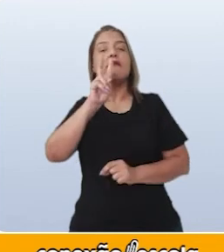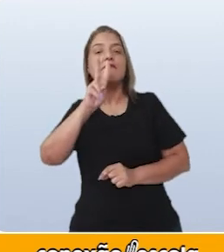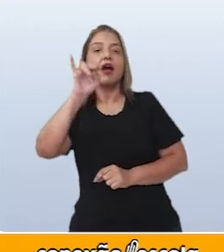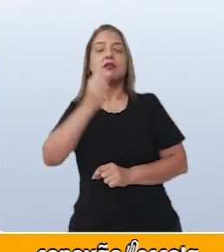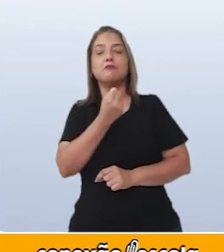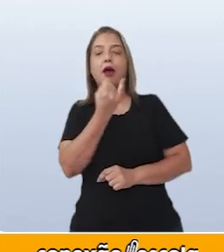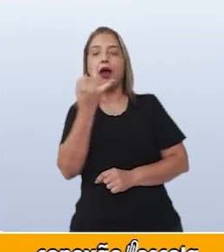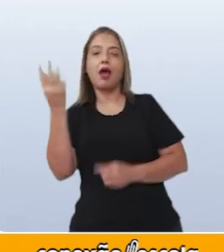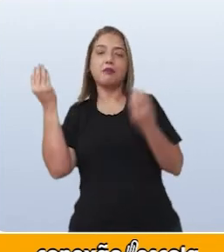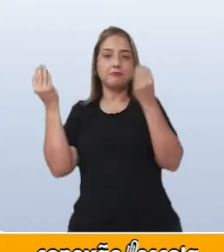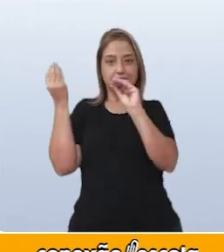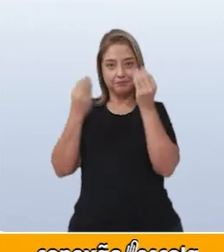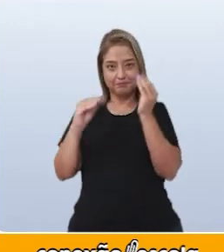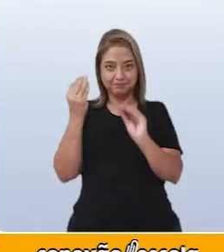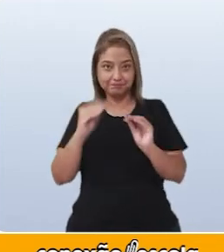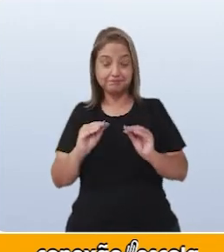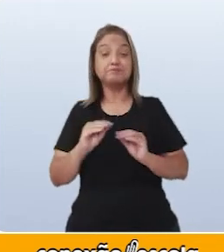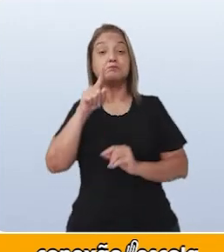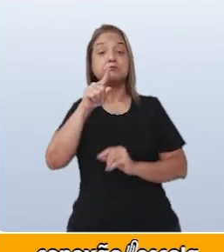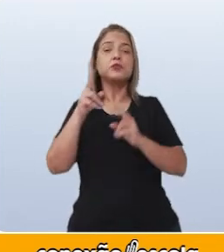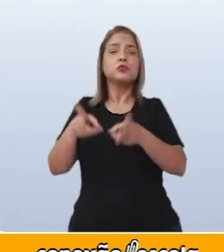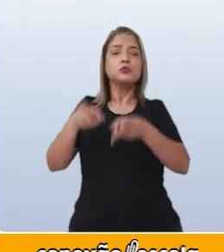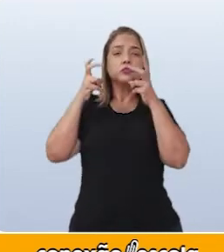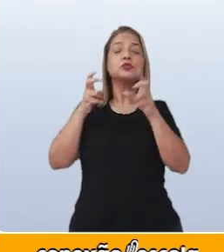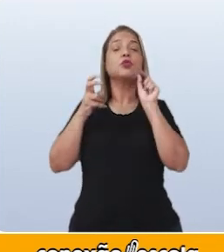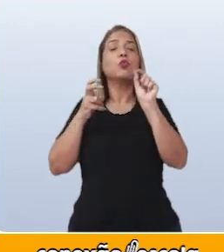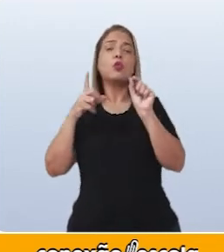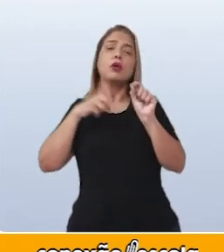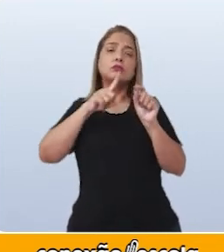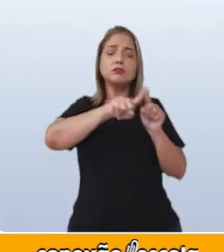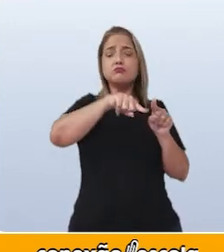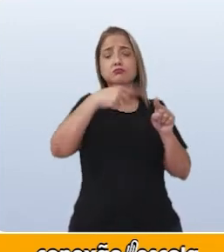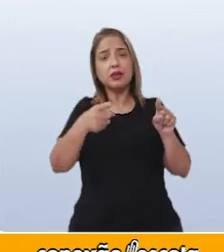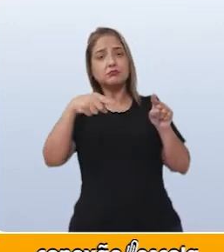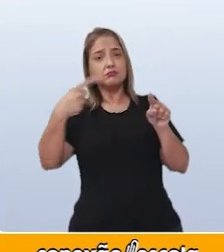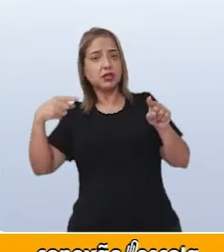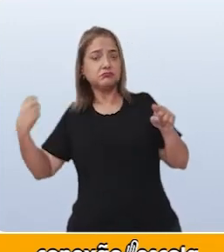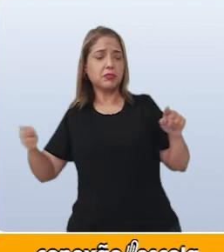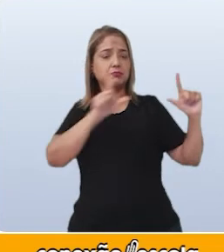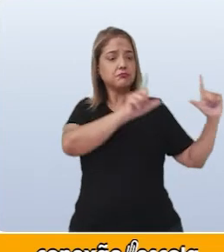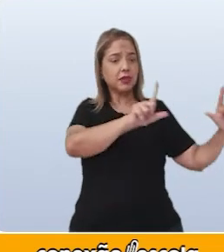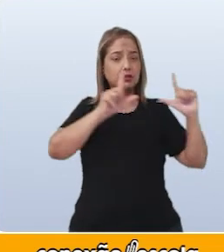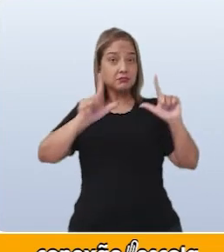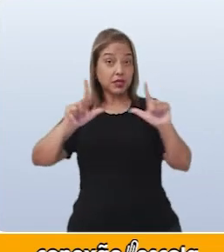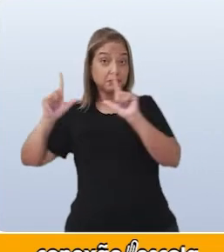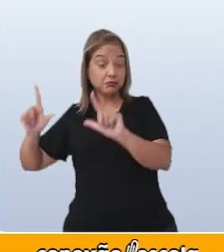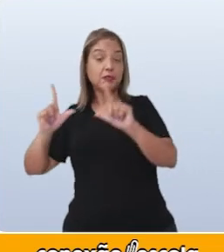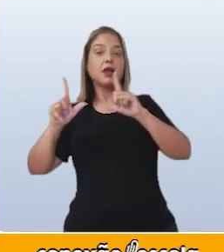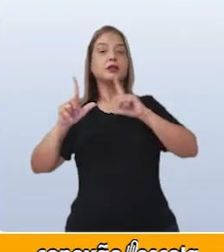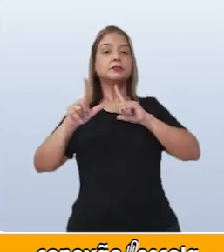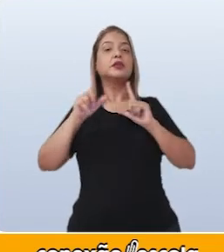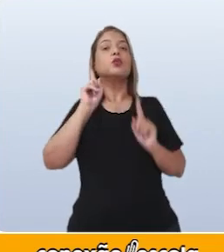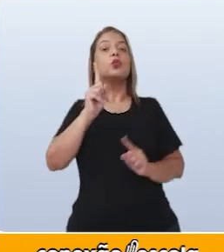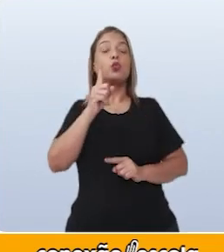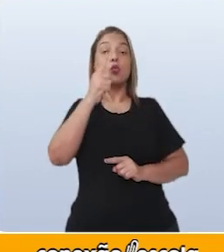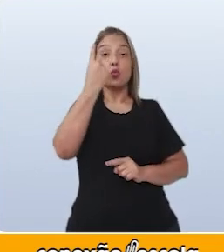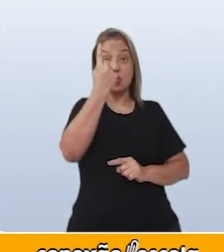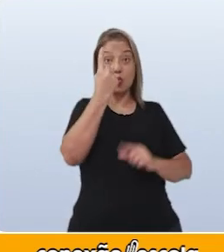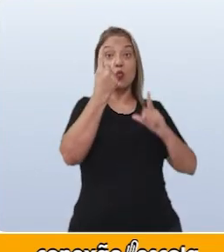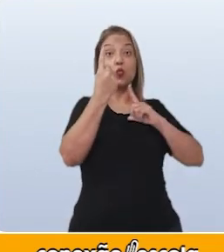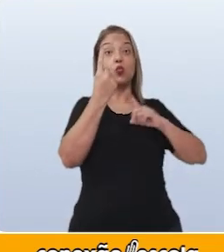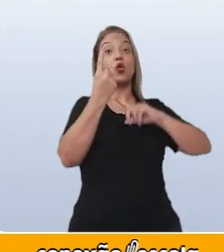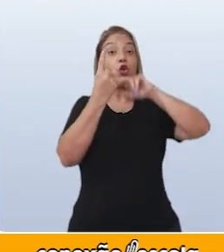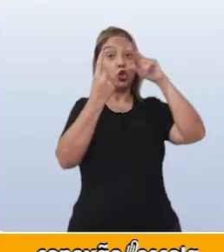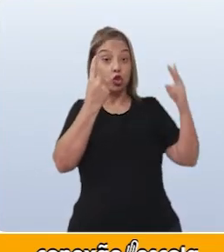haverá nela. Podemos observar que de uma imagem para outra, eu aumento sempre. Da primeira para a segunda, eu